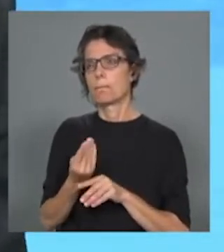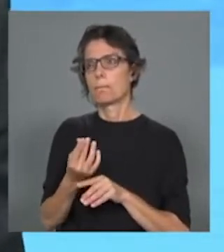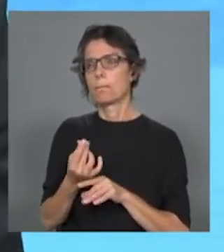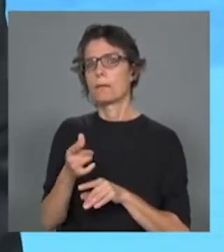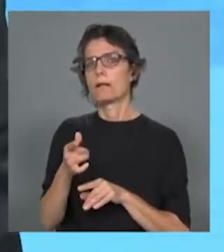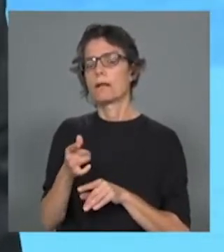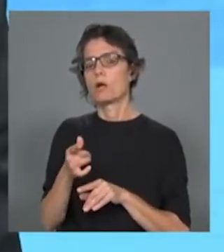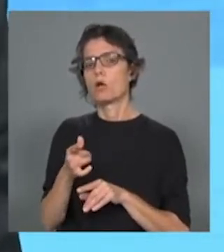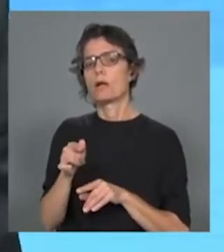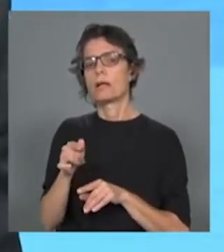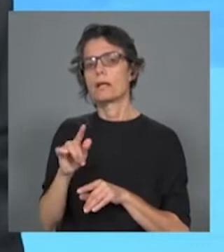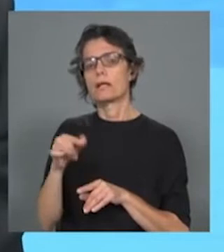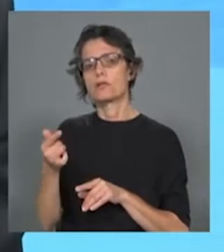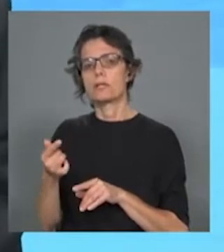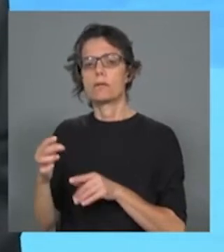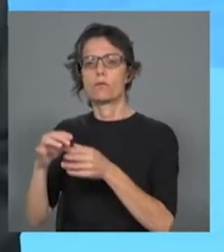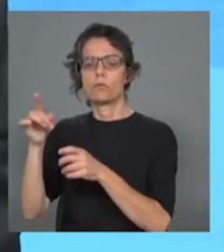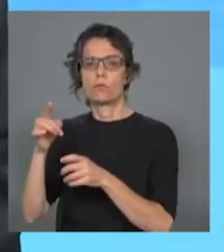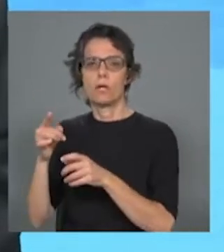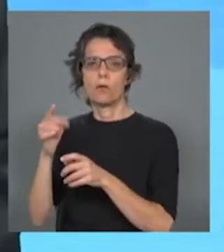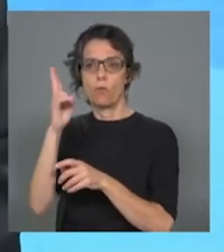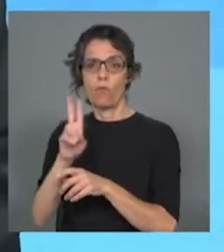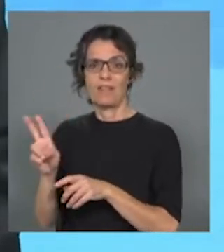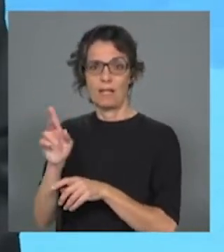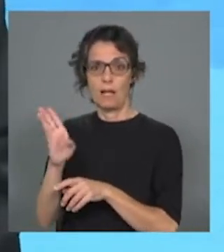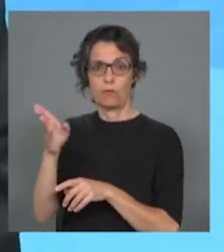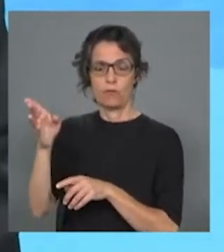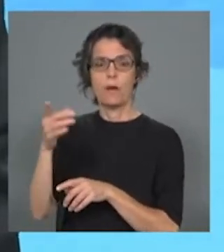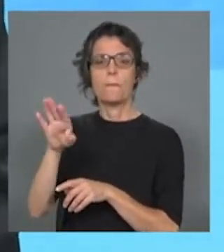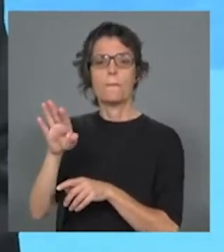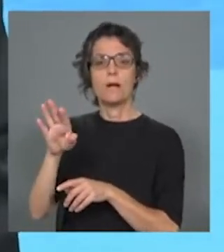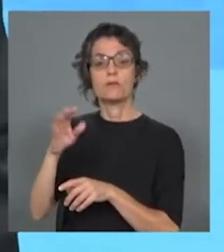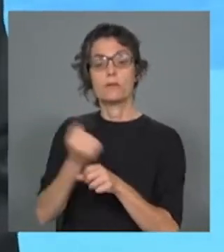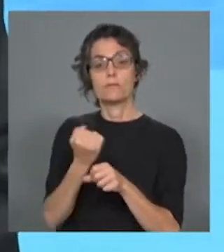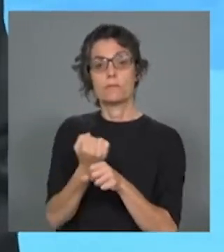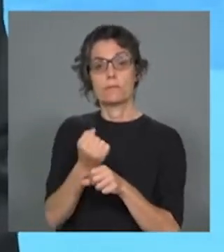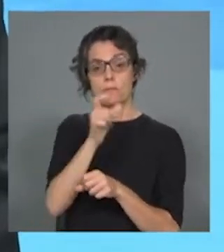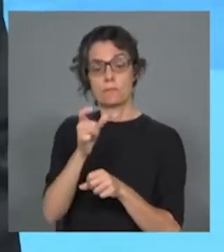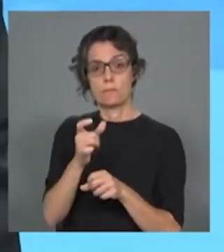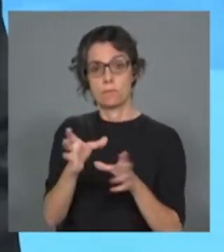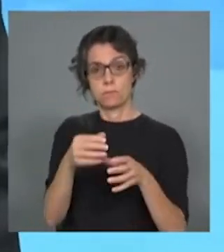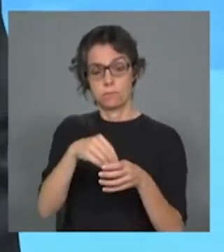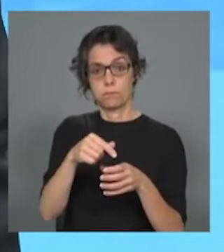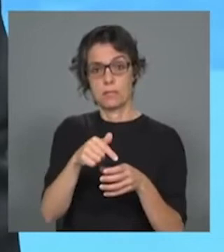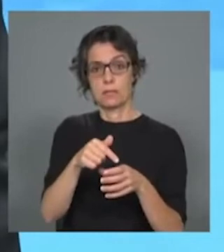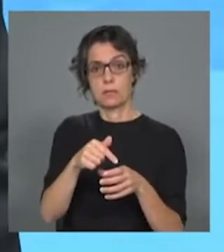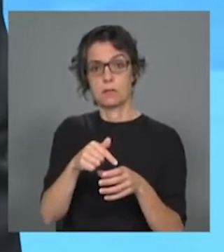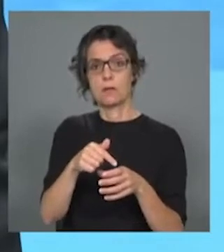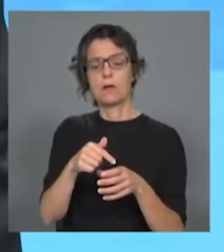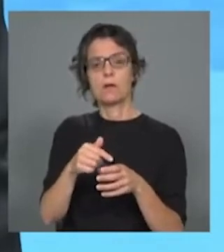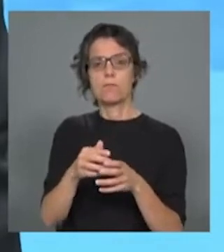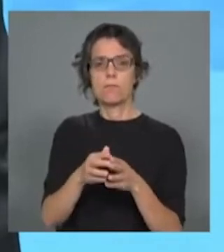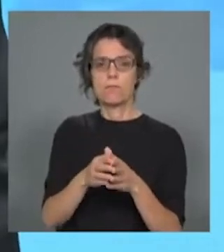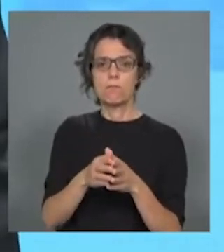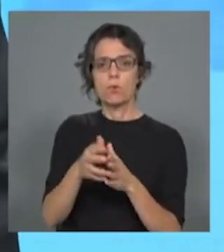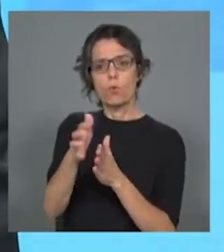uma concordata com a Santa Sé, mas as pessoas que trabalharam sobre isso utilizaram